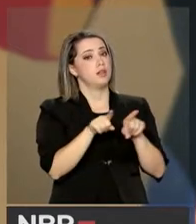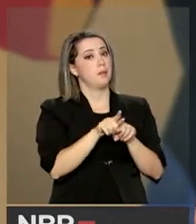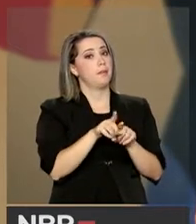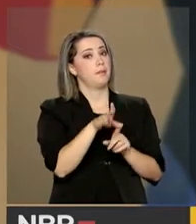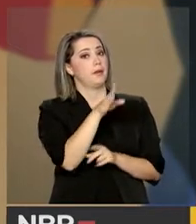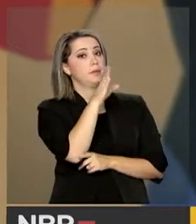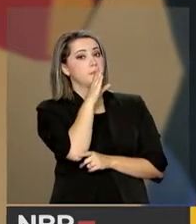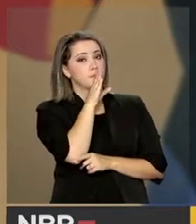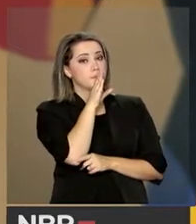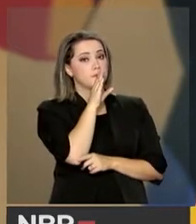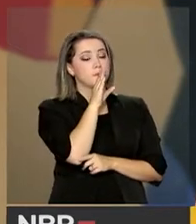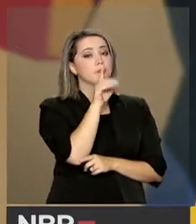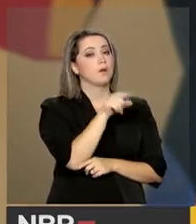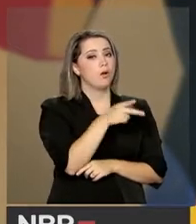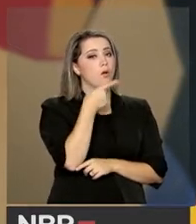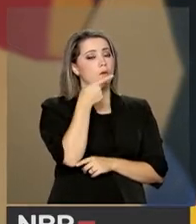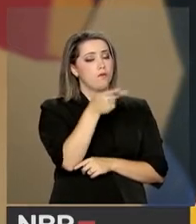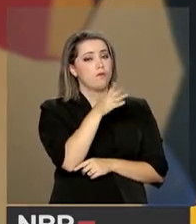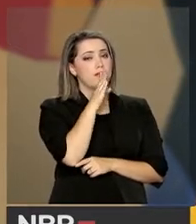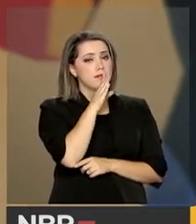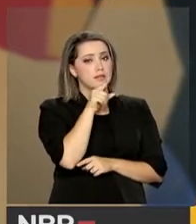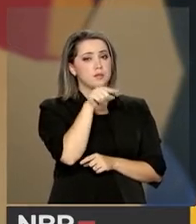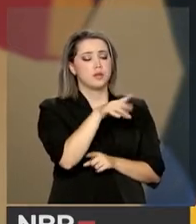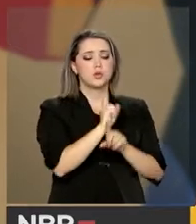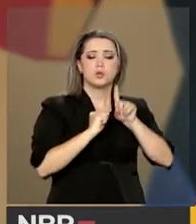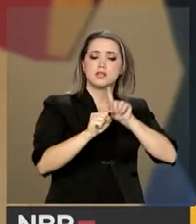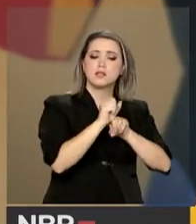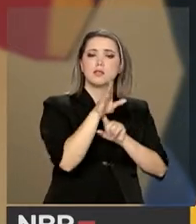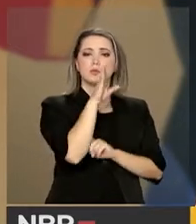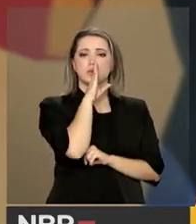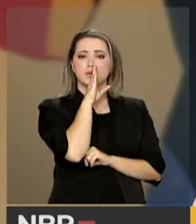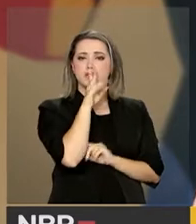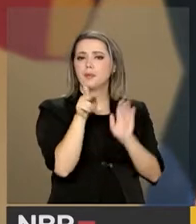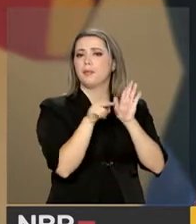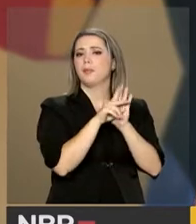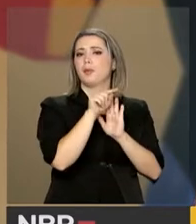que silencia, né, do que a sociedade silencia sobre ela mesma.